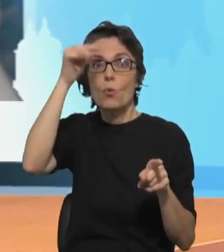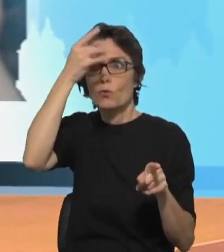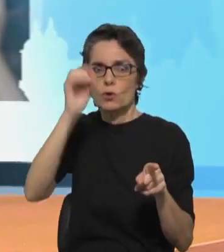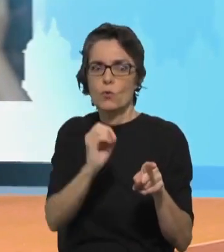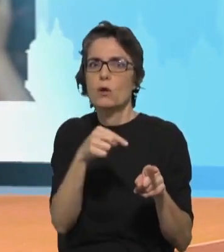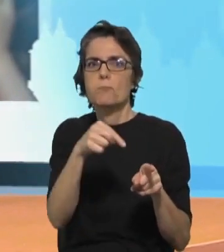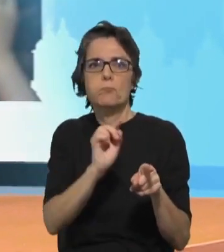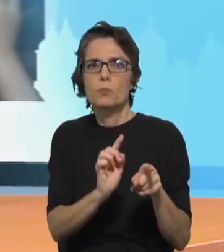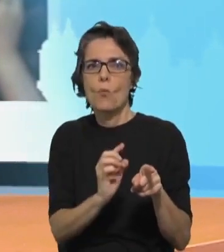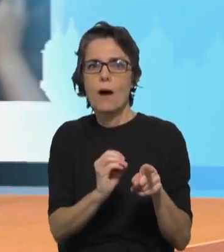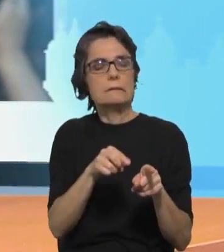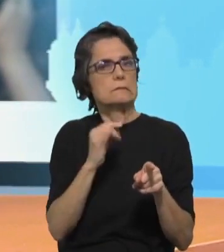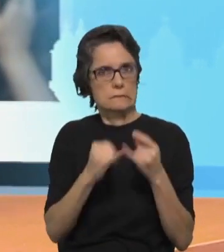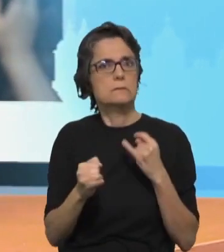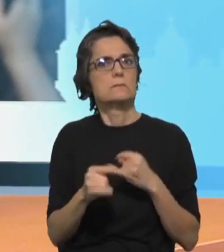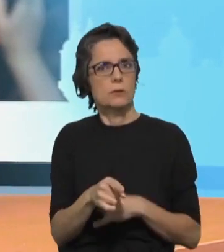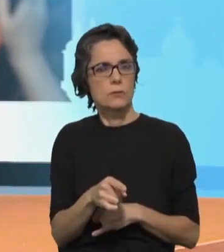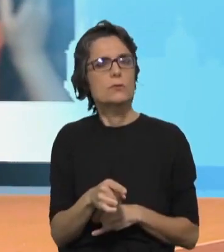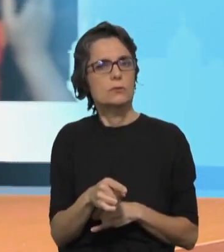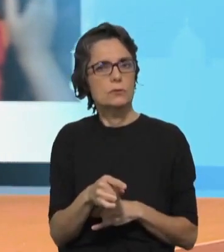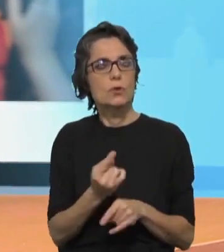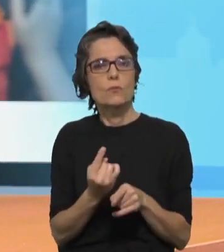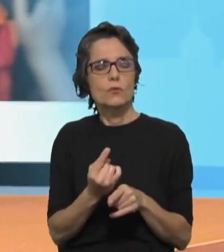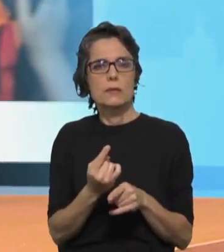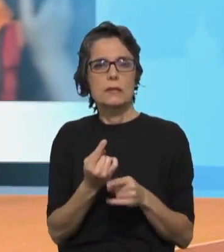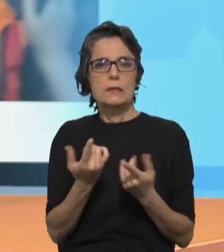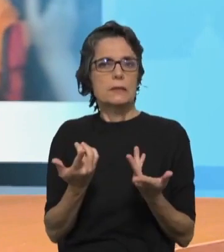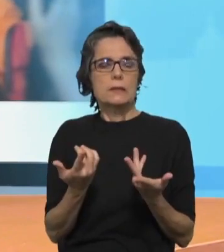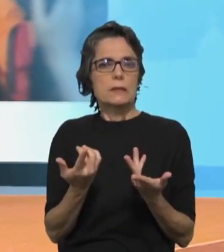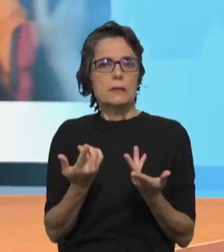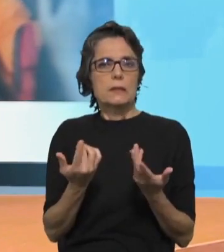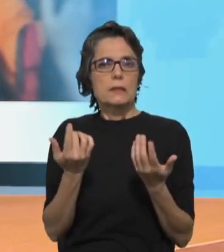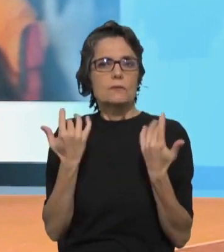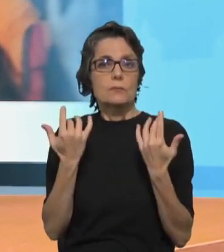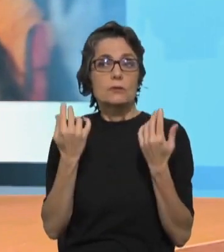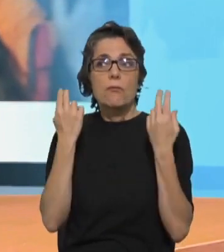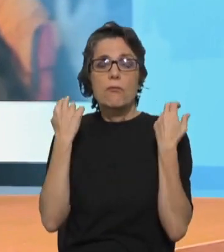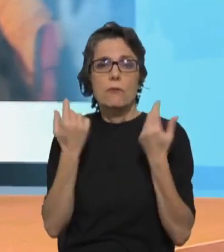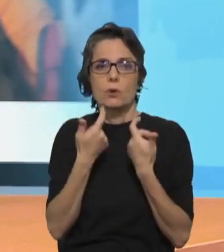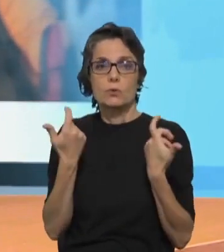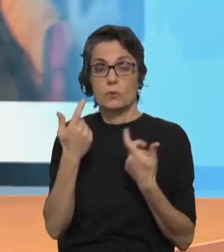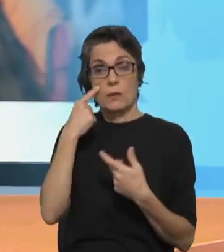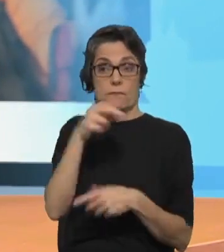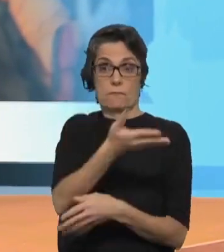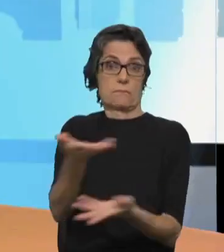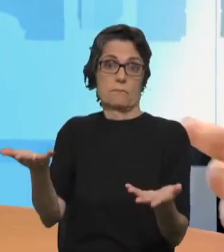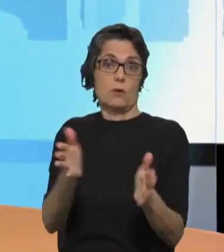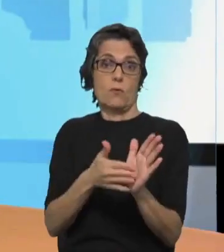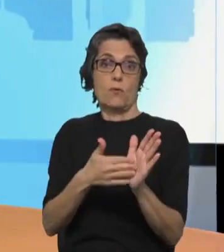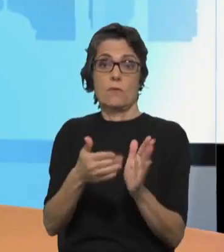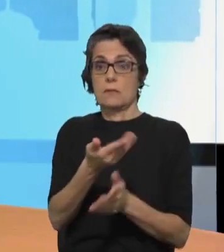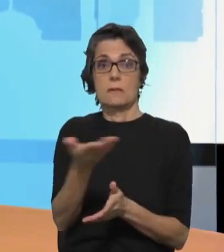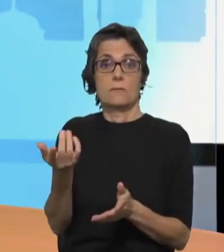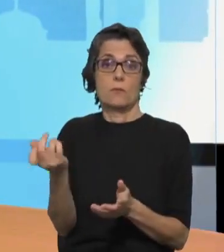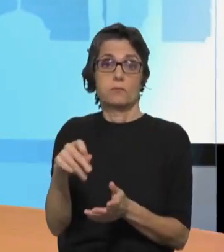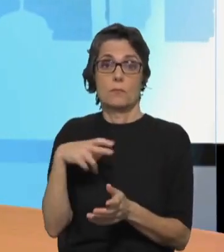isso contribui muito para uma certa polarização, que é aquilo que nós também vemos que está a acontecer em muitos países. Sim, e no nosso também. E em Portugal